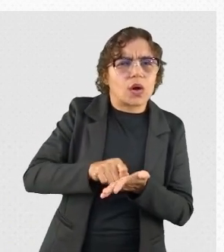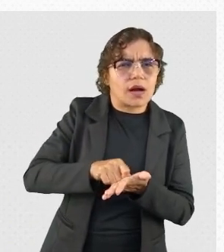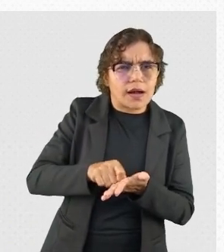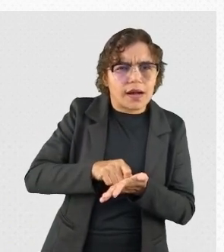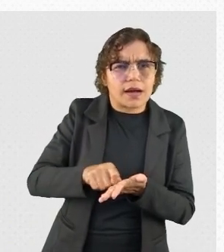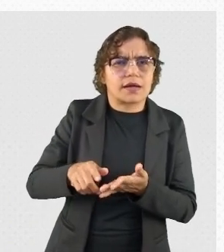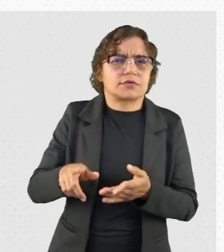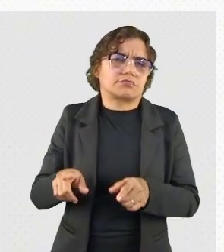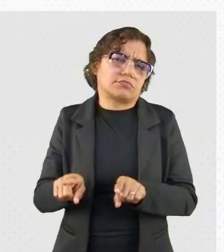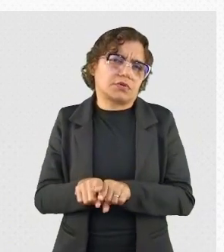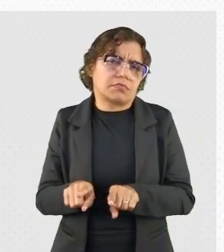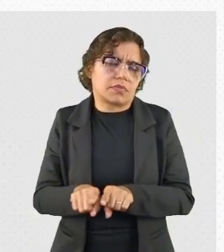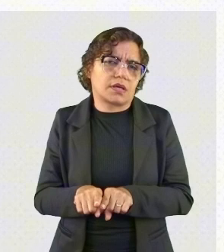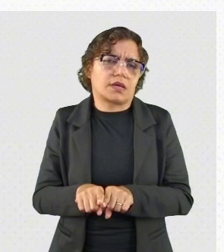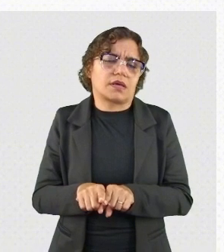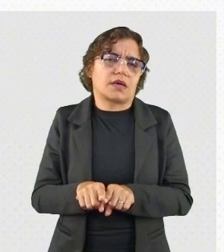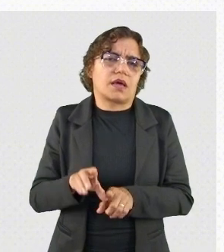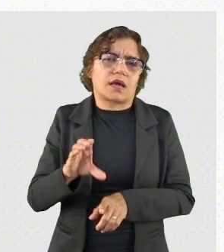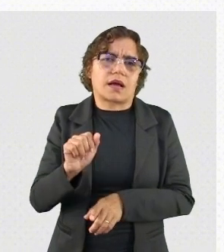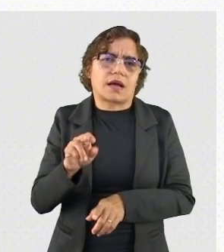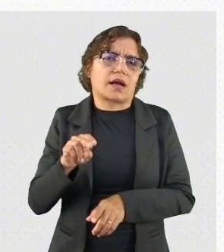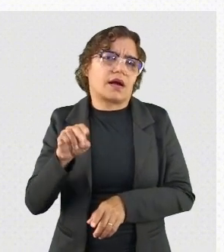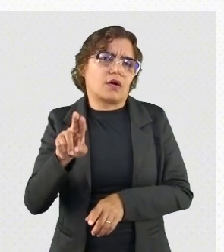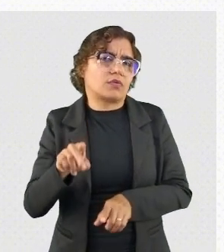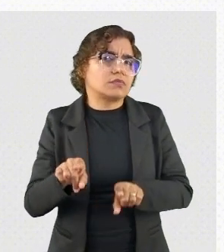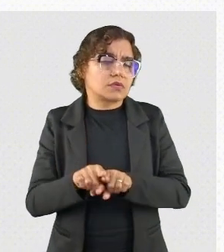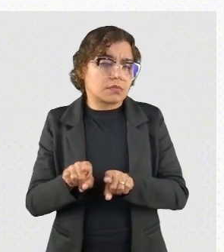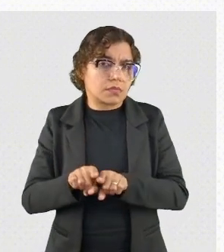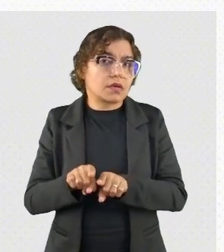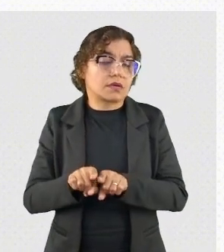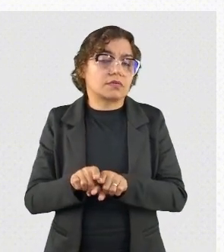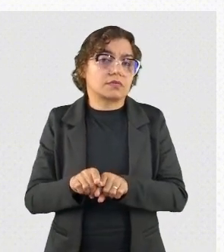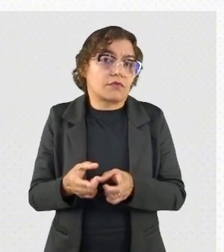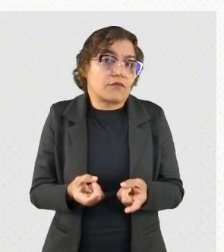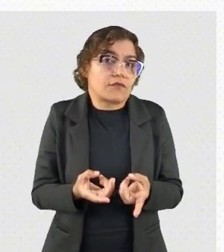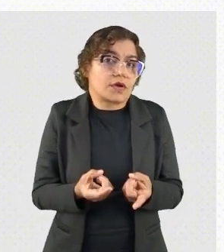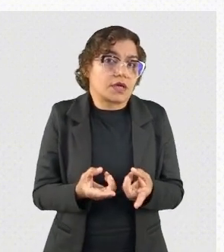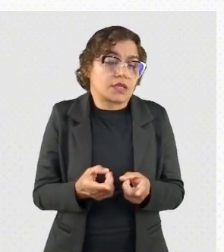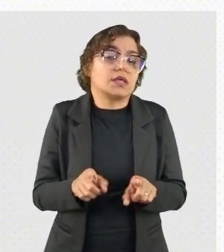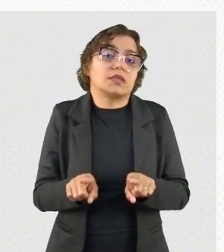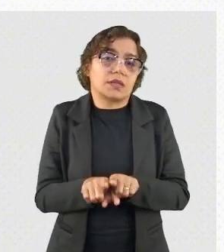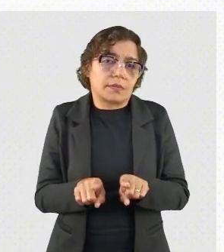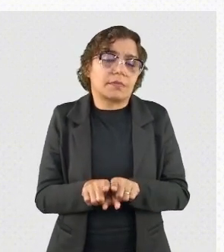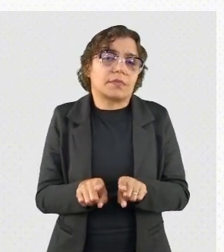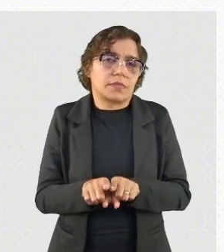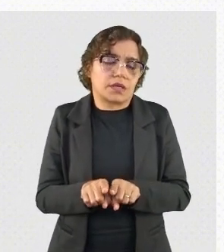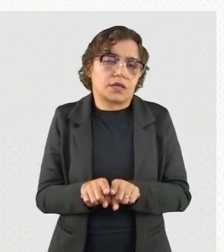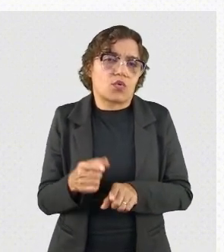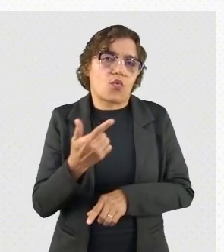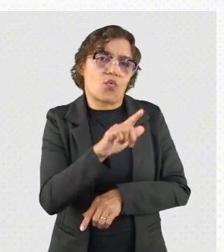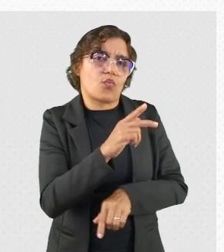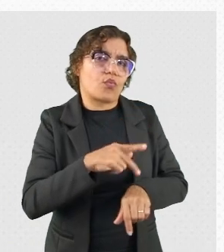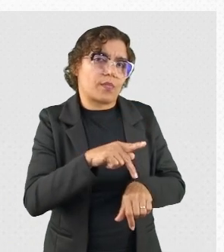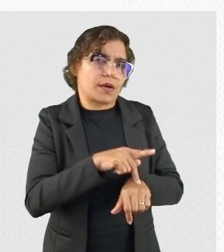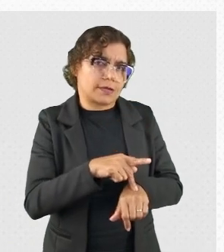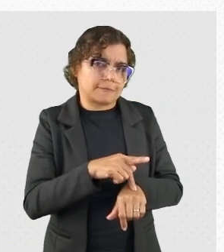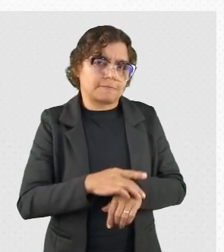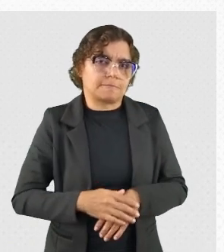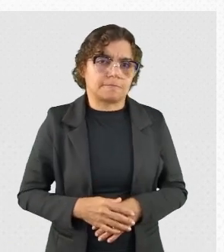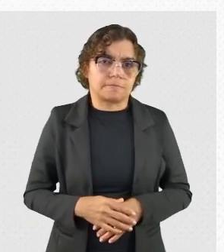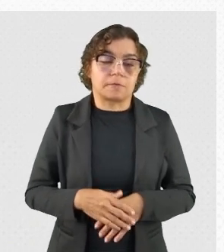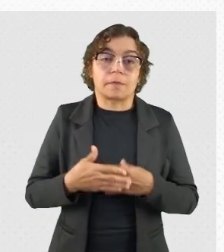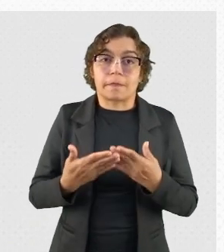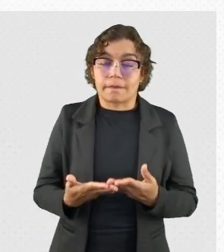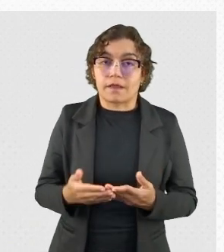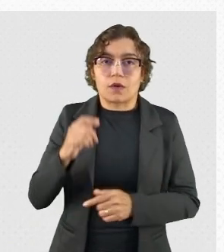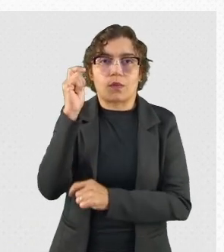mais, que nós vamos ver o cacau também, dentro desse processo de venda, de exportação para fora. Então, a